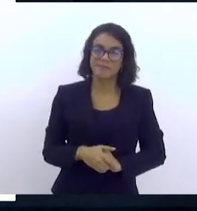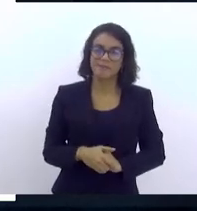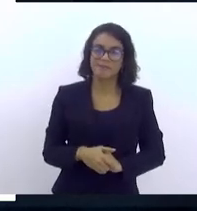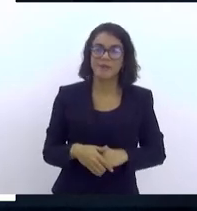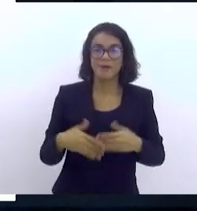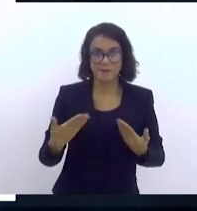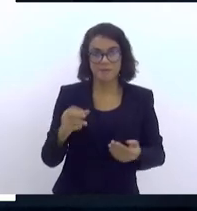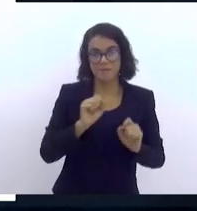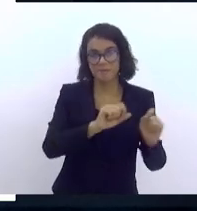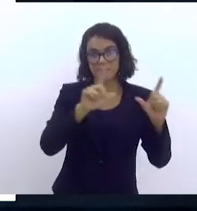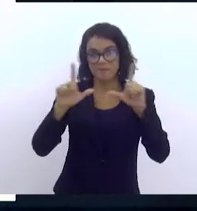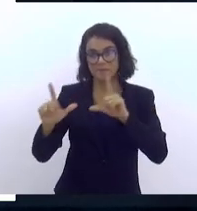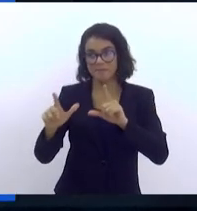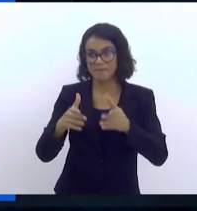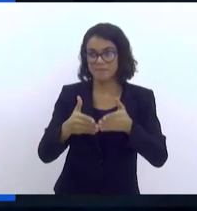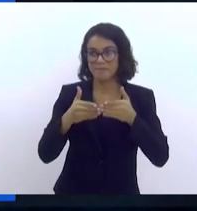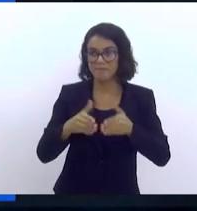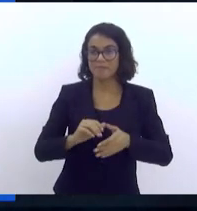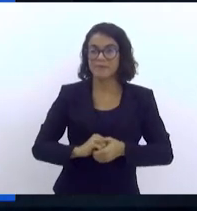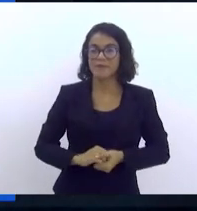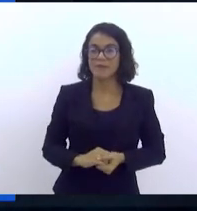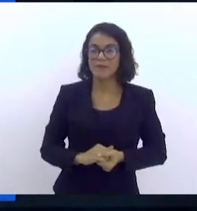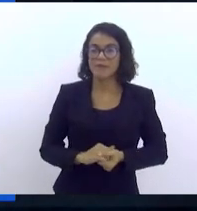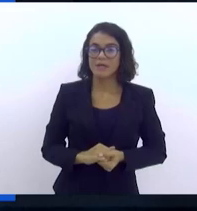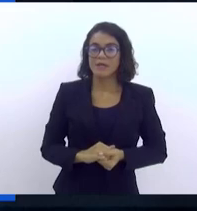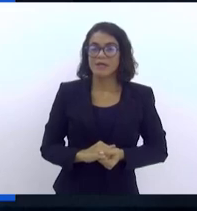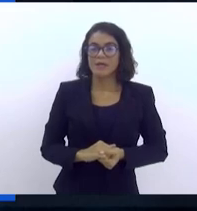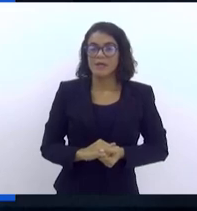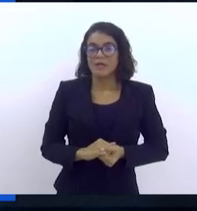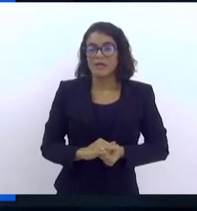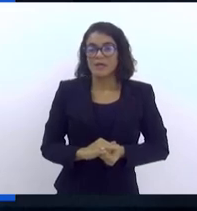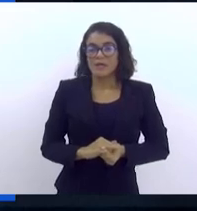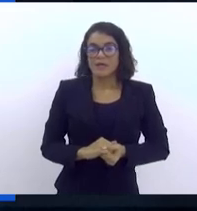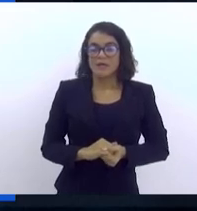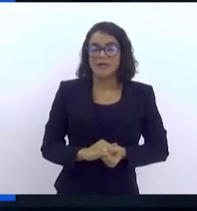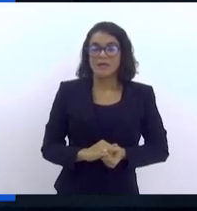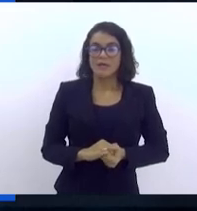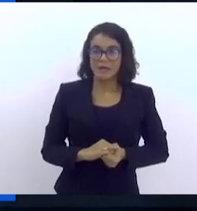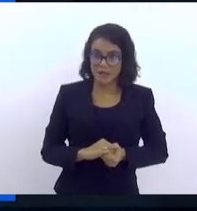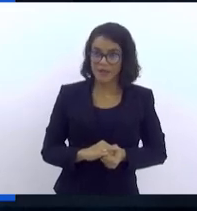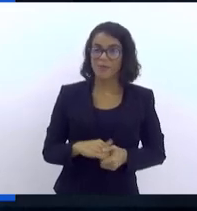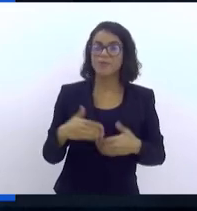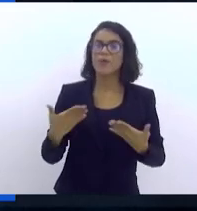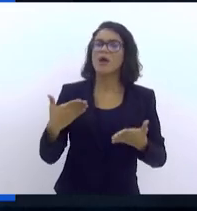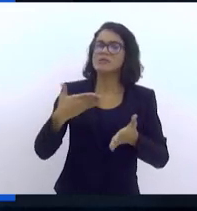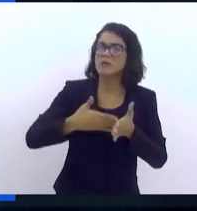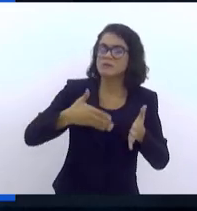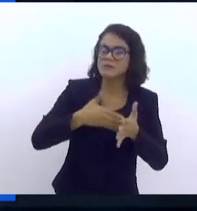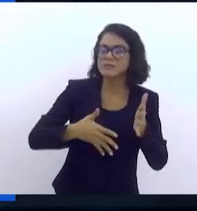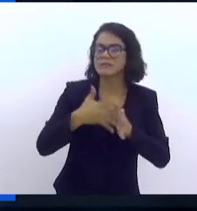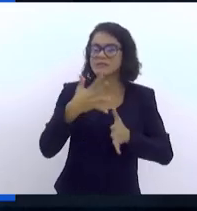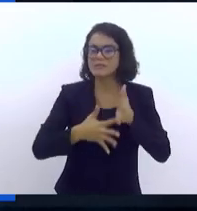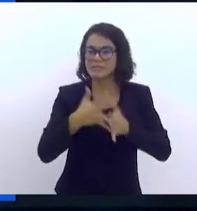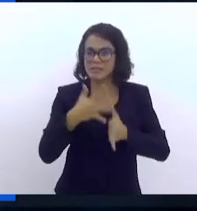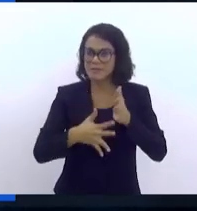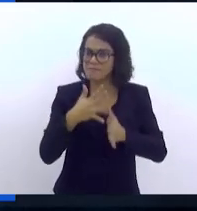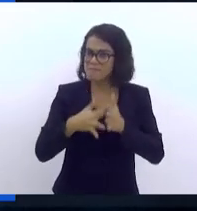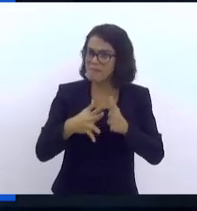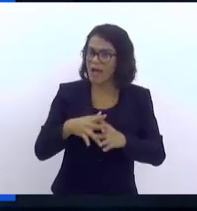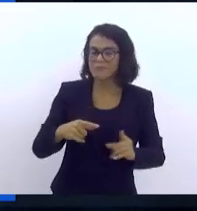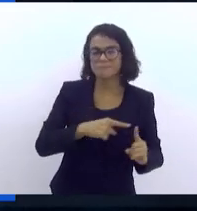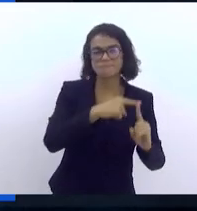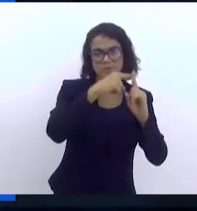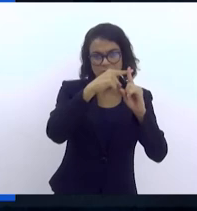pode passar por favor E aí quais são os impactos adicionais né quais são os impactos